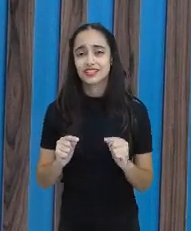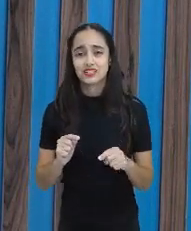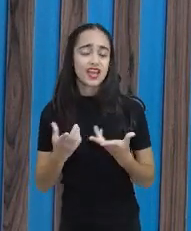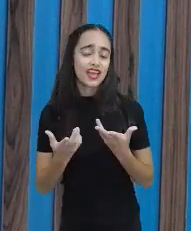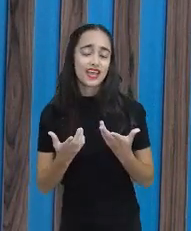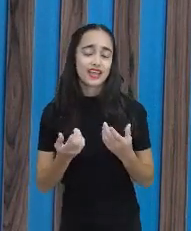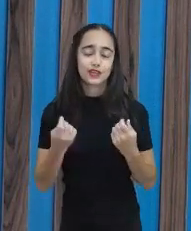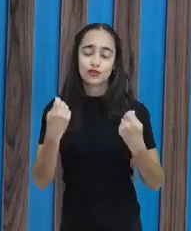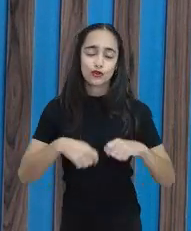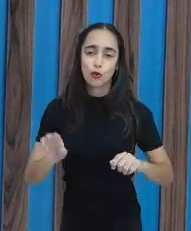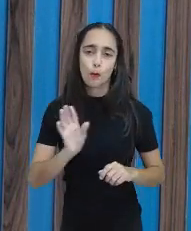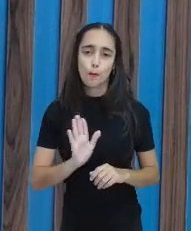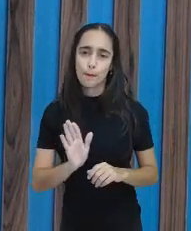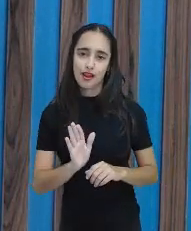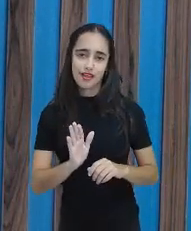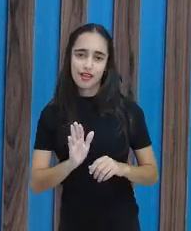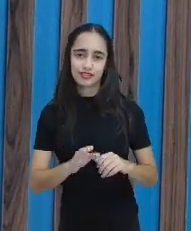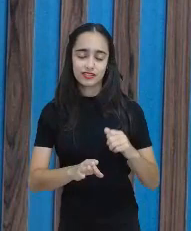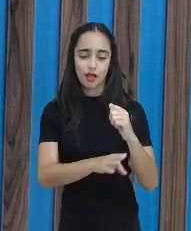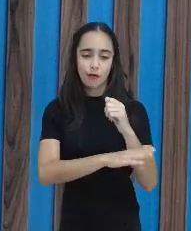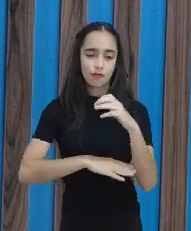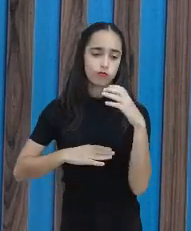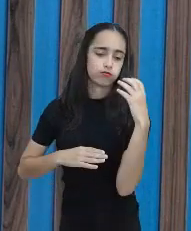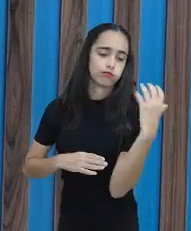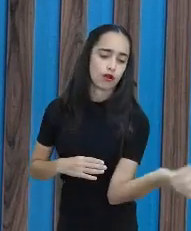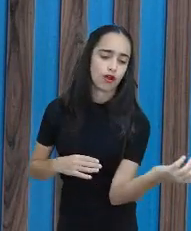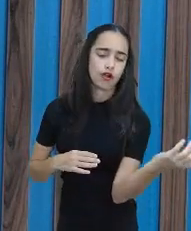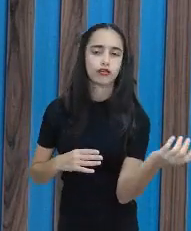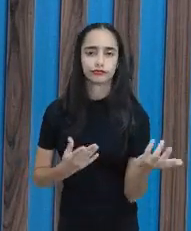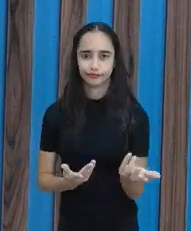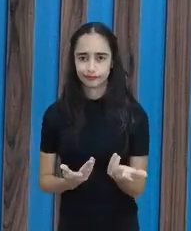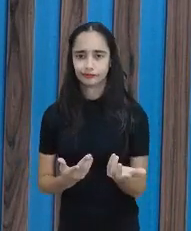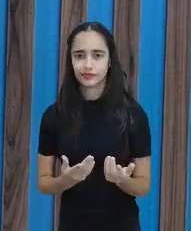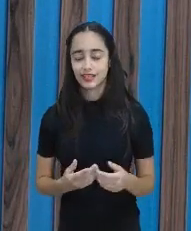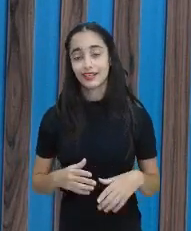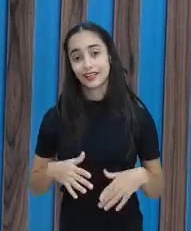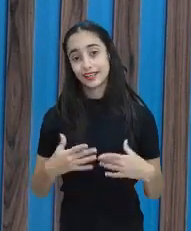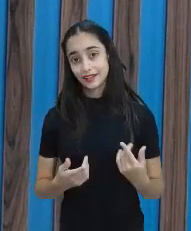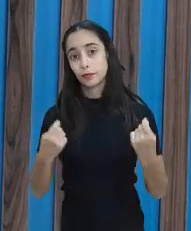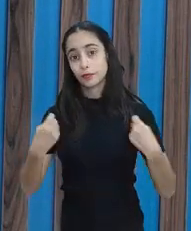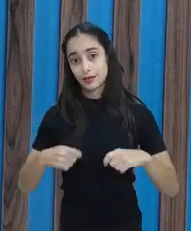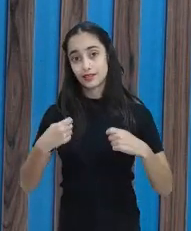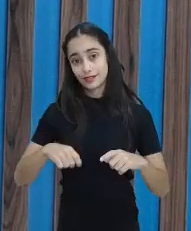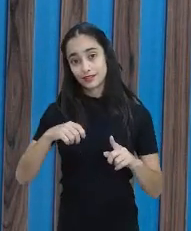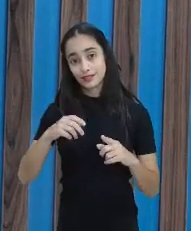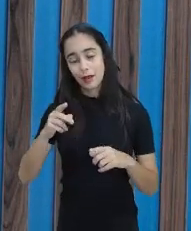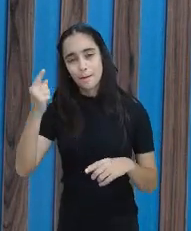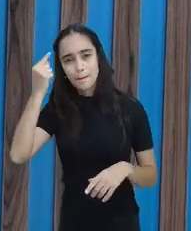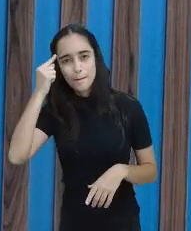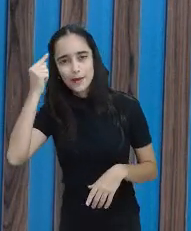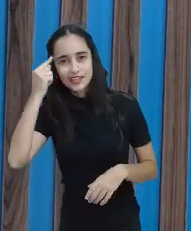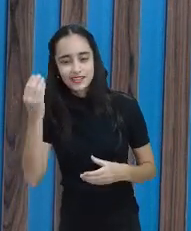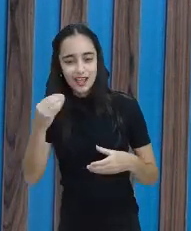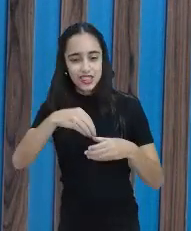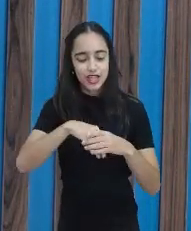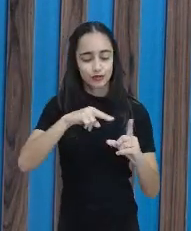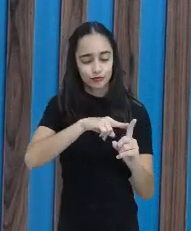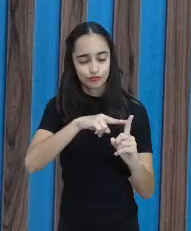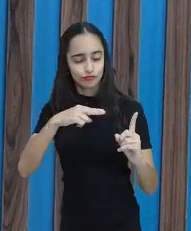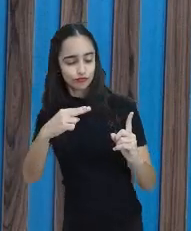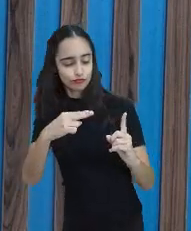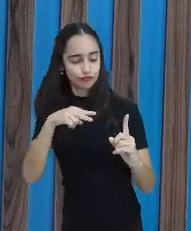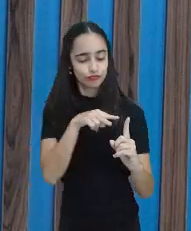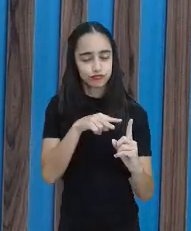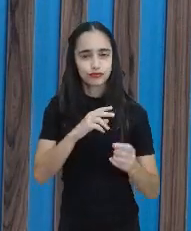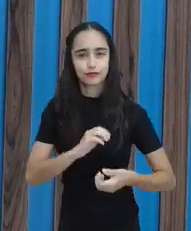Então, tudo isso é pensado dentro, né, dessa perspectiva aí do Estatuto da Cidade, certo? Então, agora a